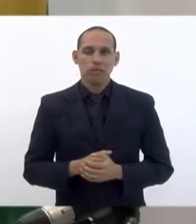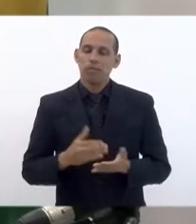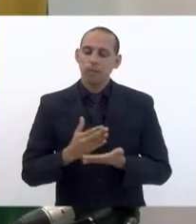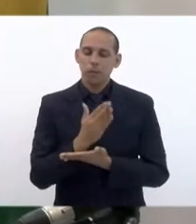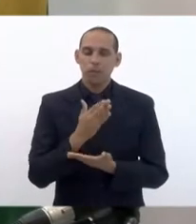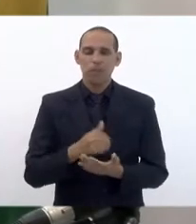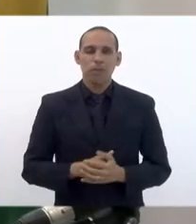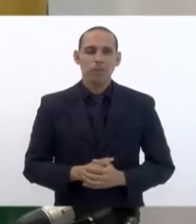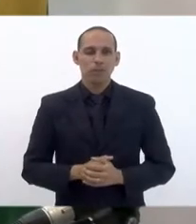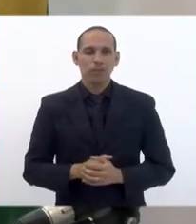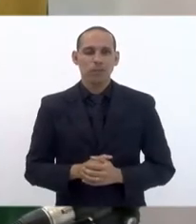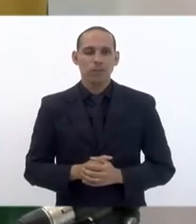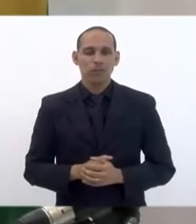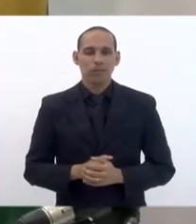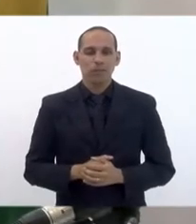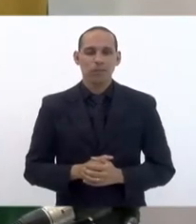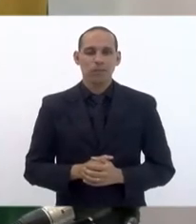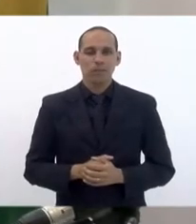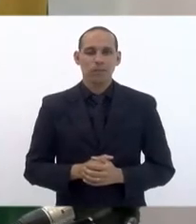aprovado.